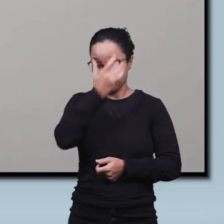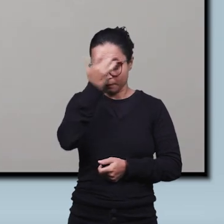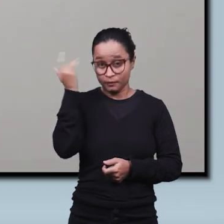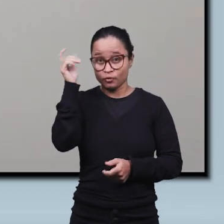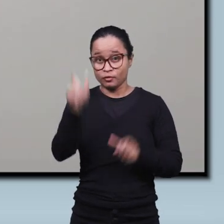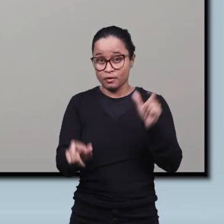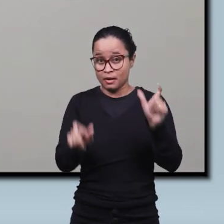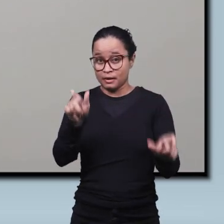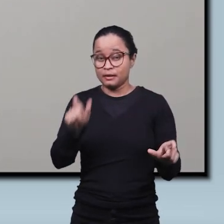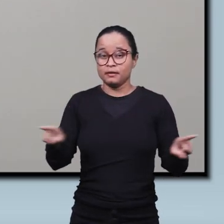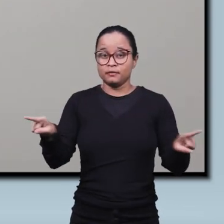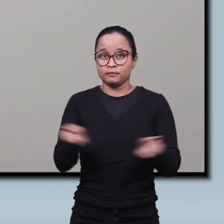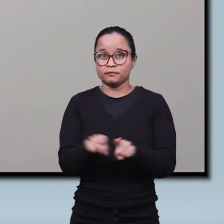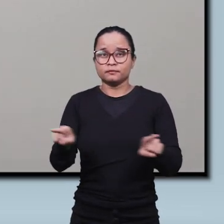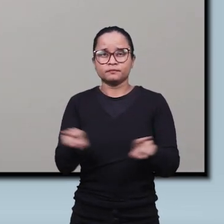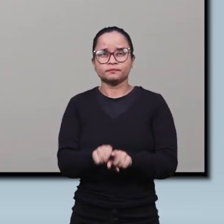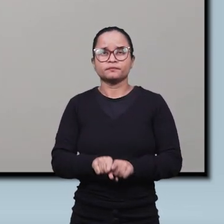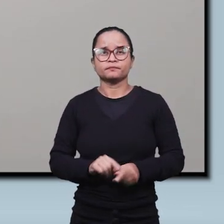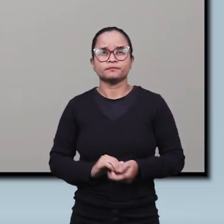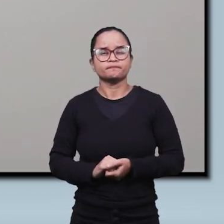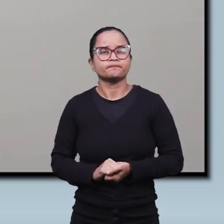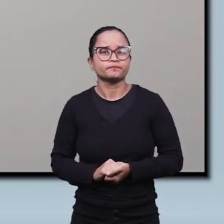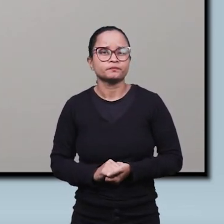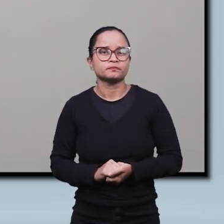Pessoas também que são